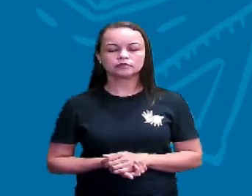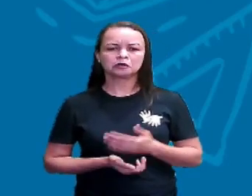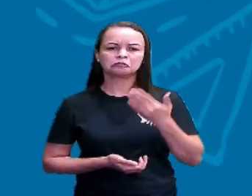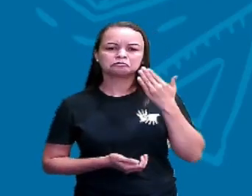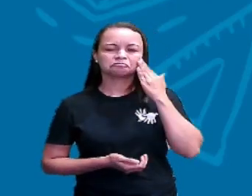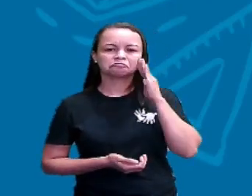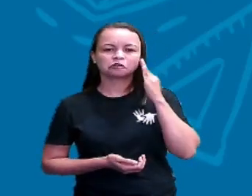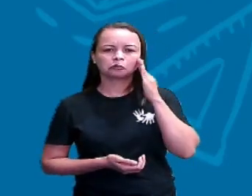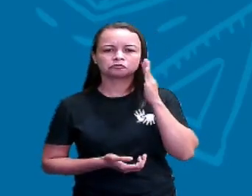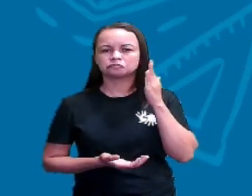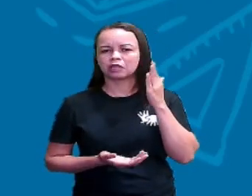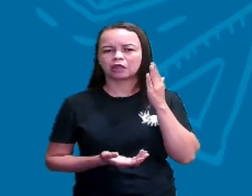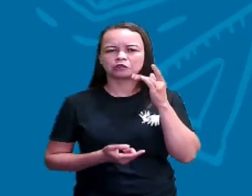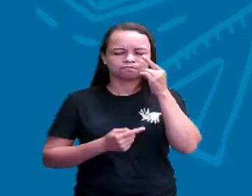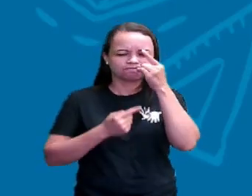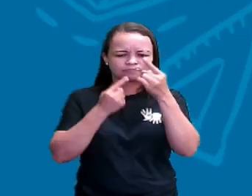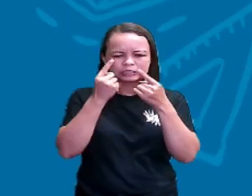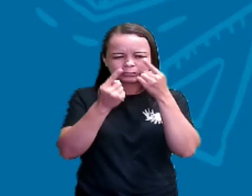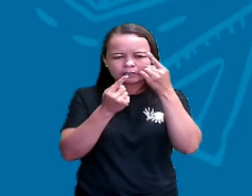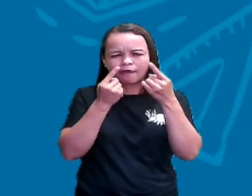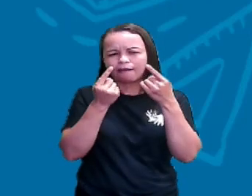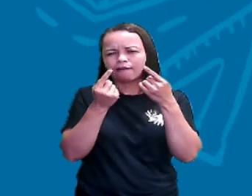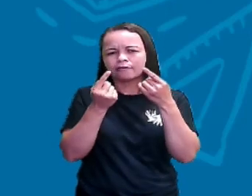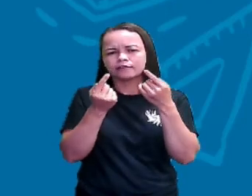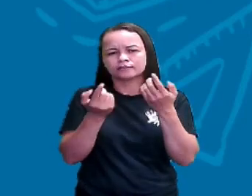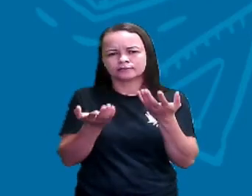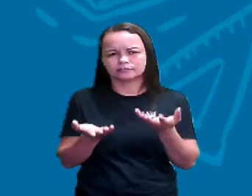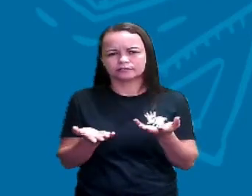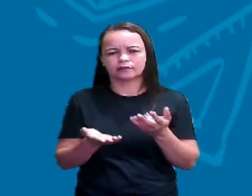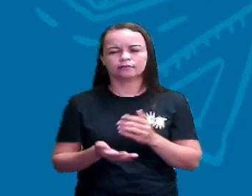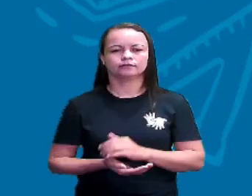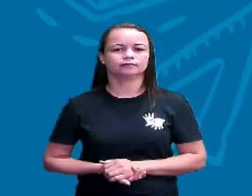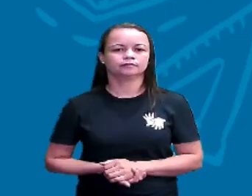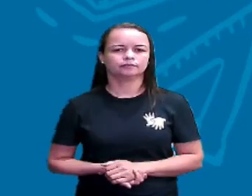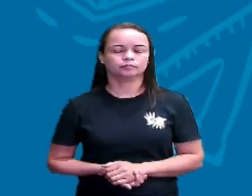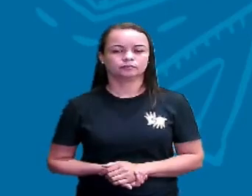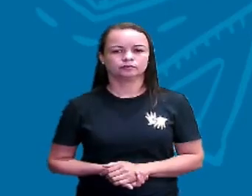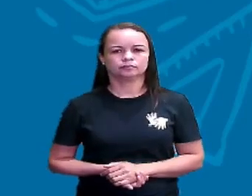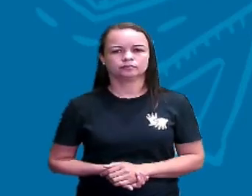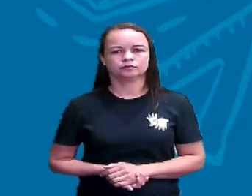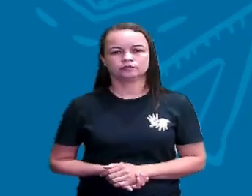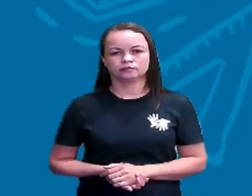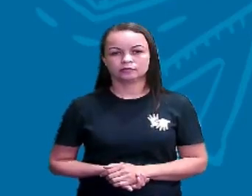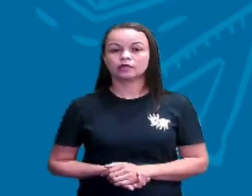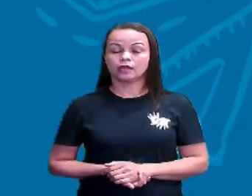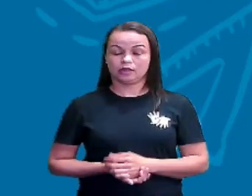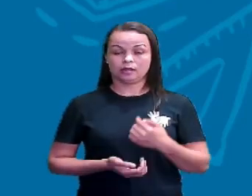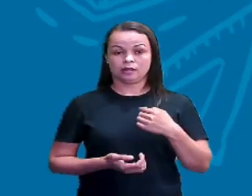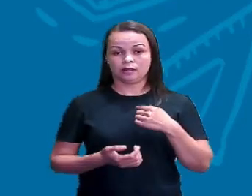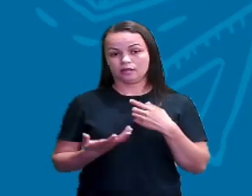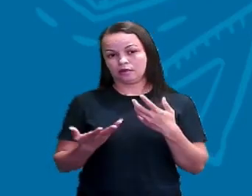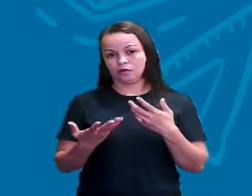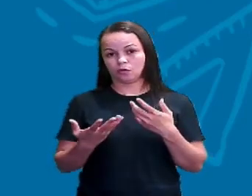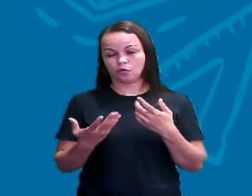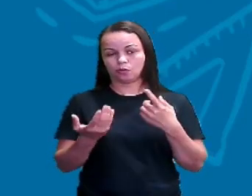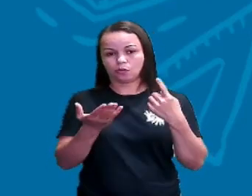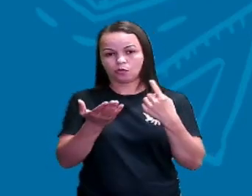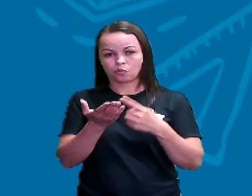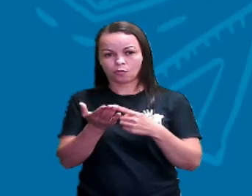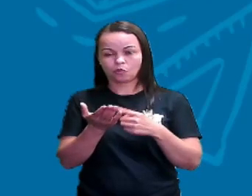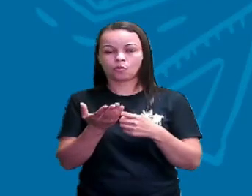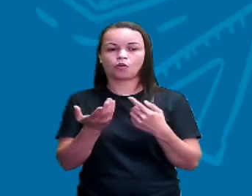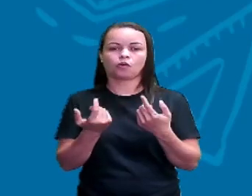ideia. Eu não tenho nem ideia. Então, eu concordo